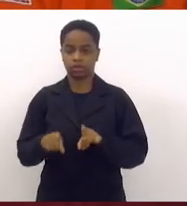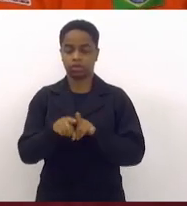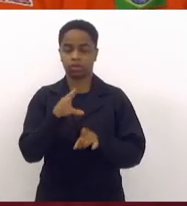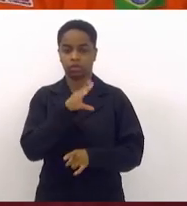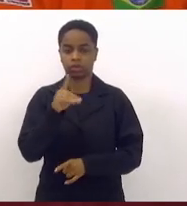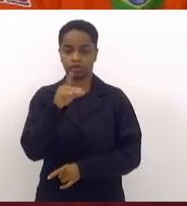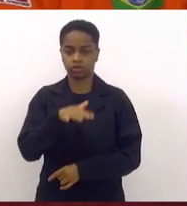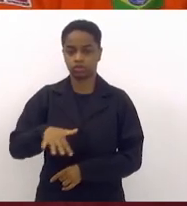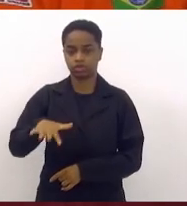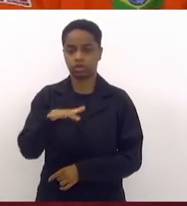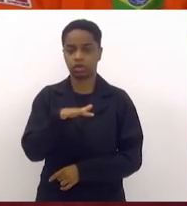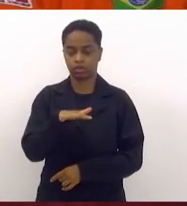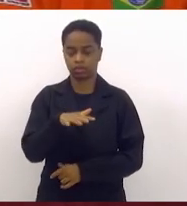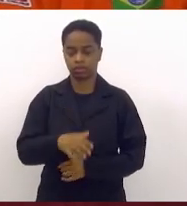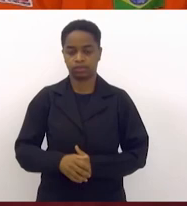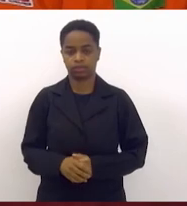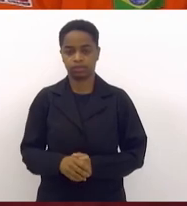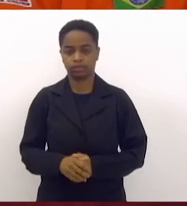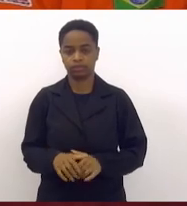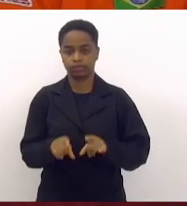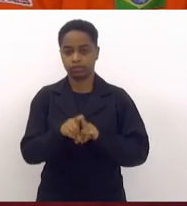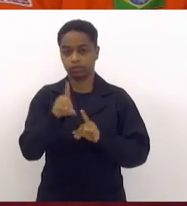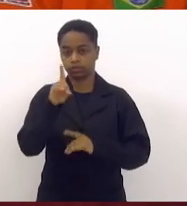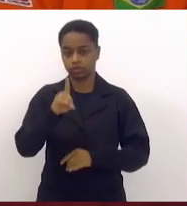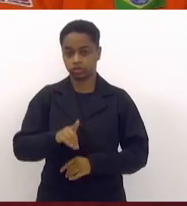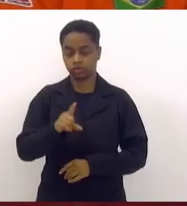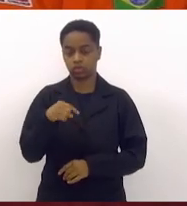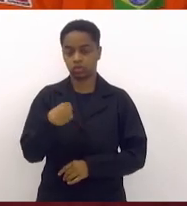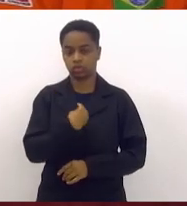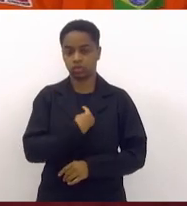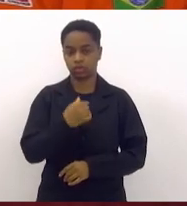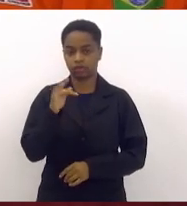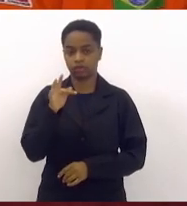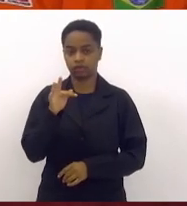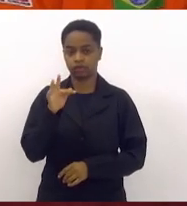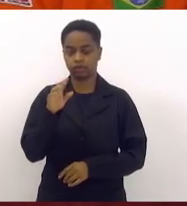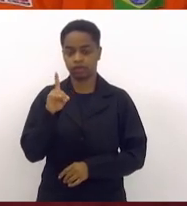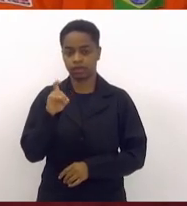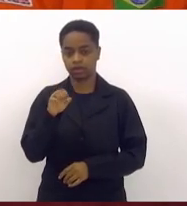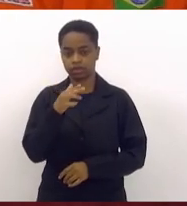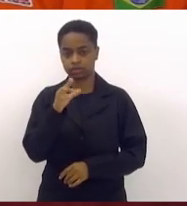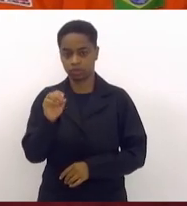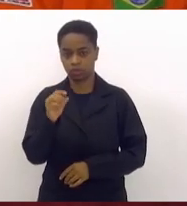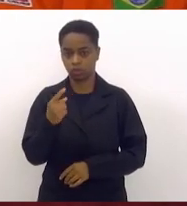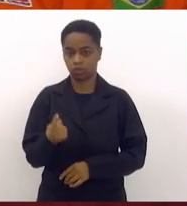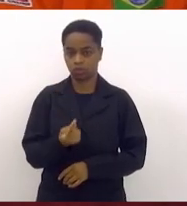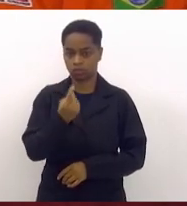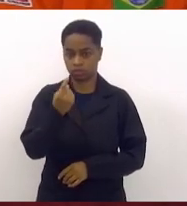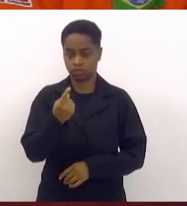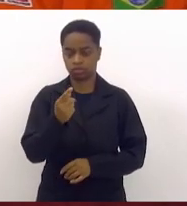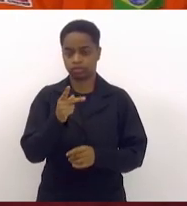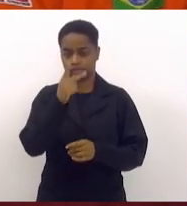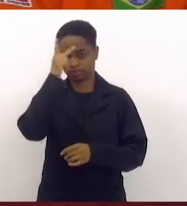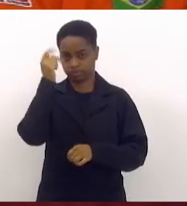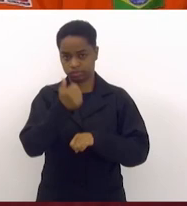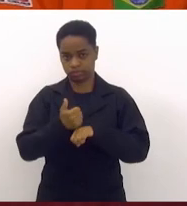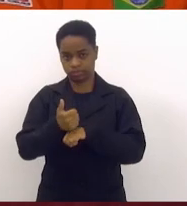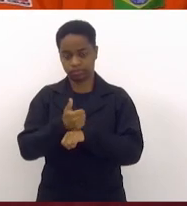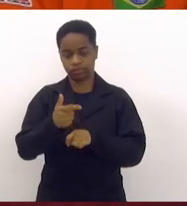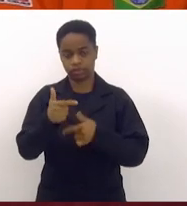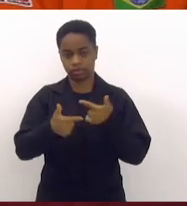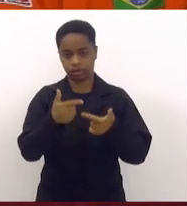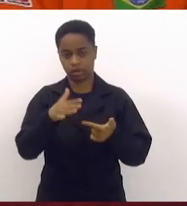sindipetro Norte Fluminense e diretor da nossa Federação Única dos Petroleiros e petroleiras bem deputada